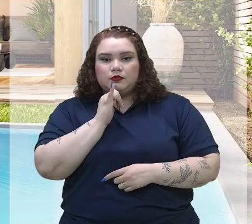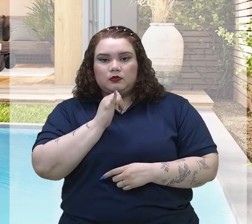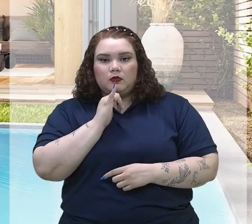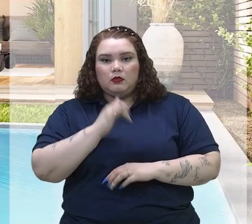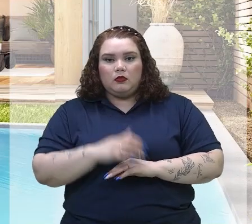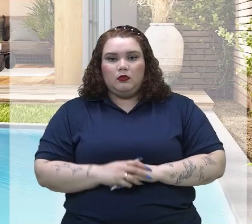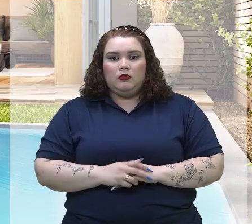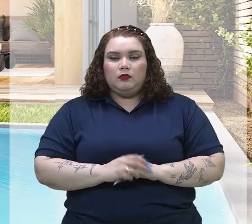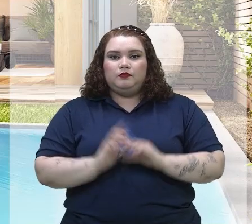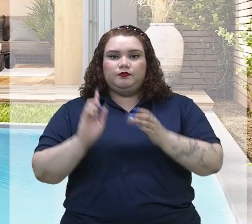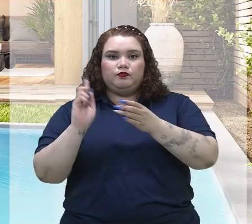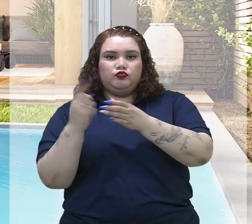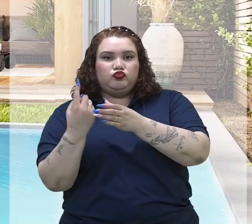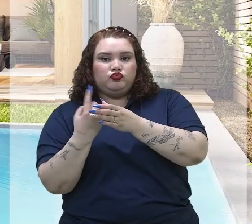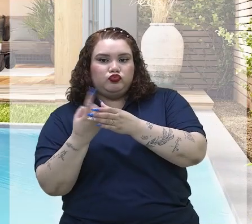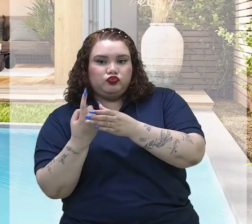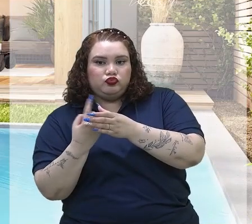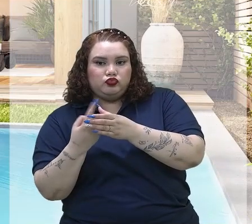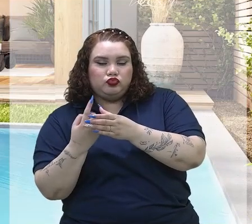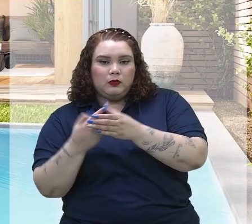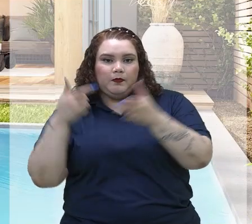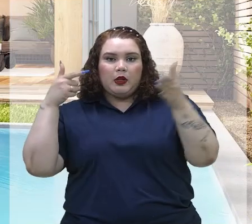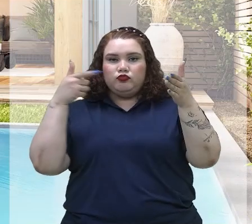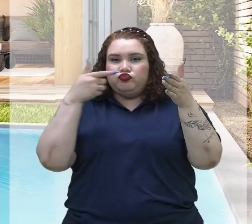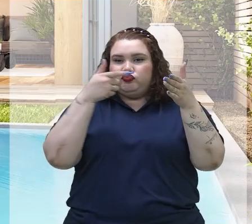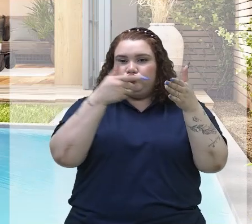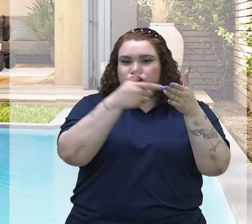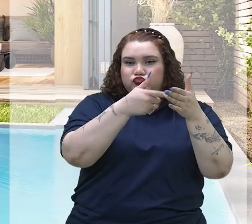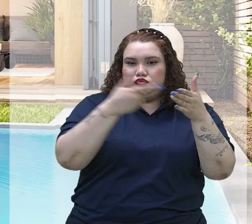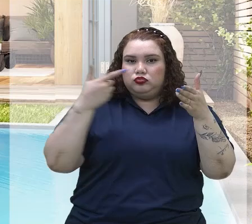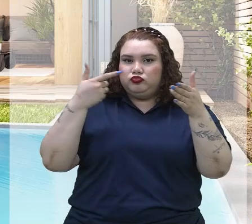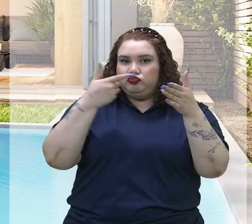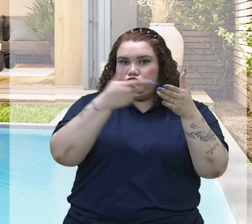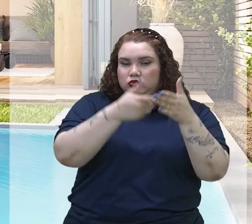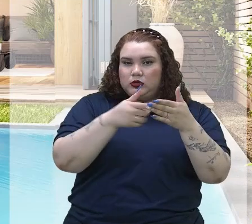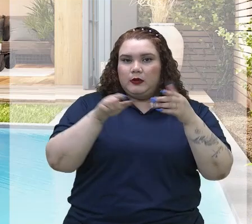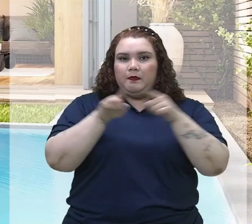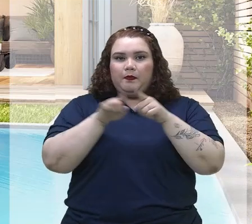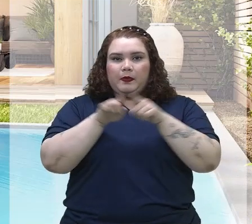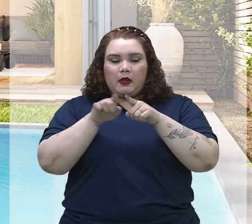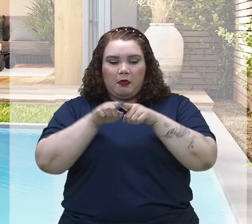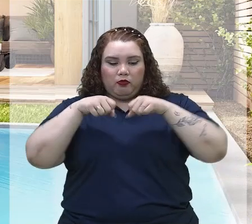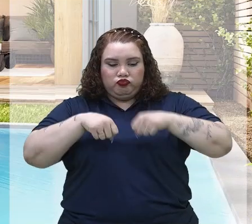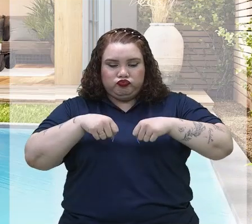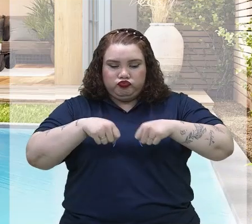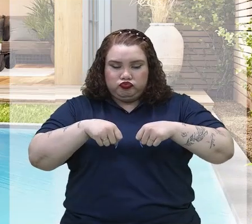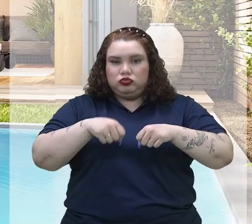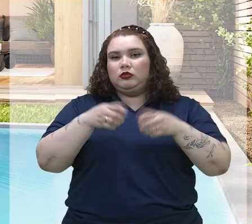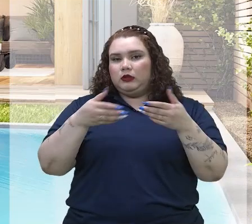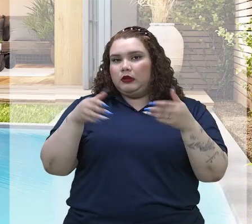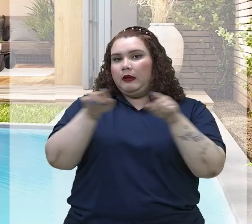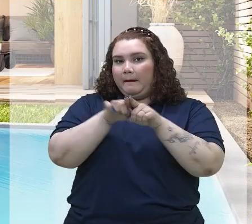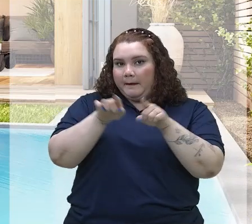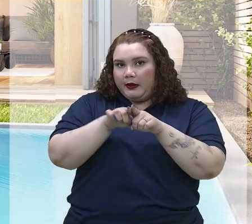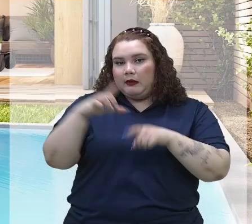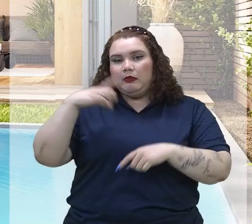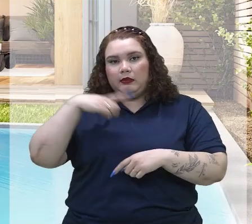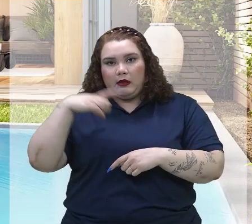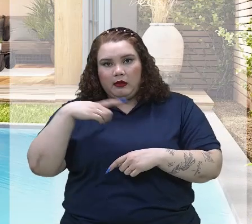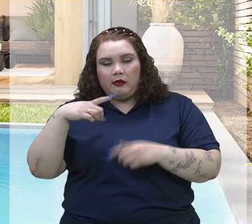os liquidificadores, furadeiras e britadeiras. Então, os liquidificadores são também exemplos